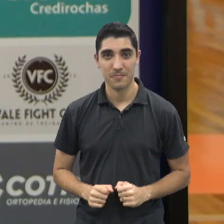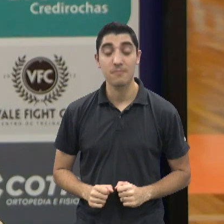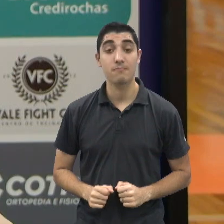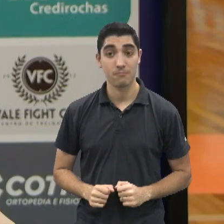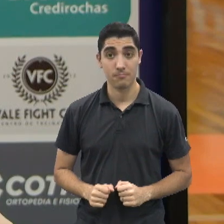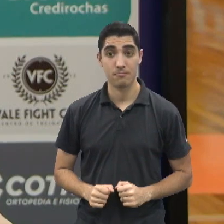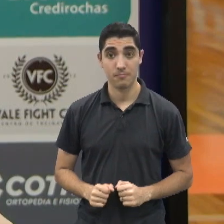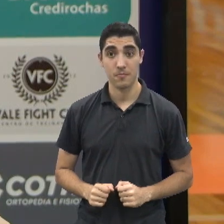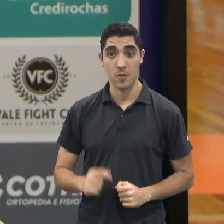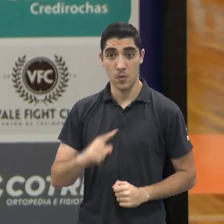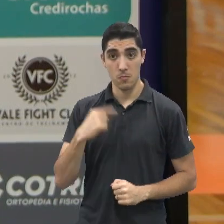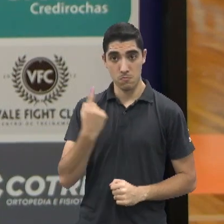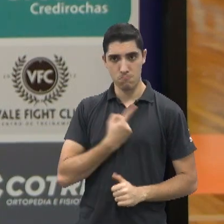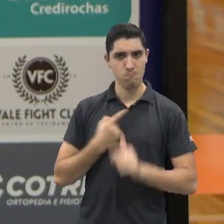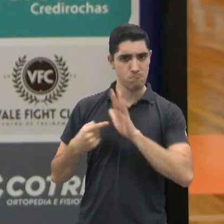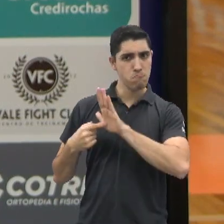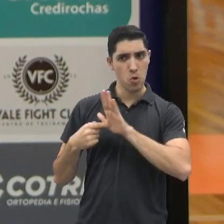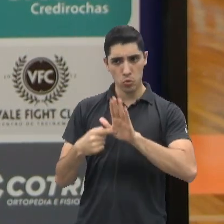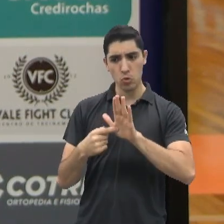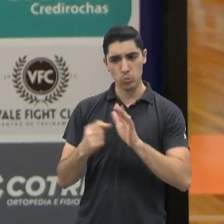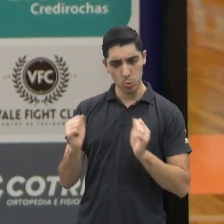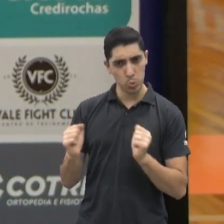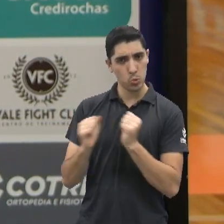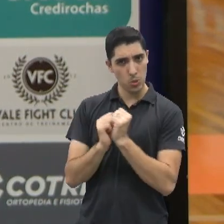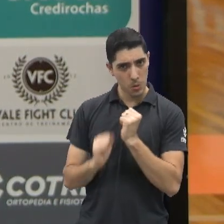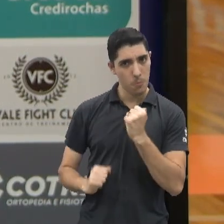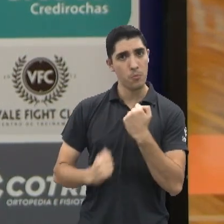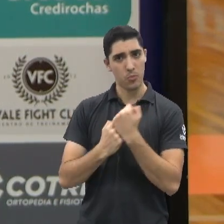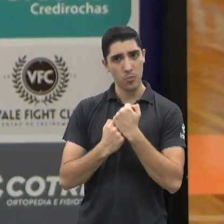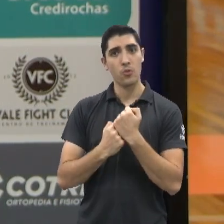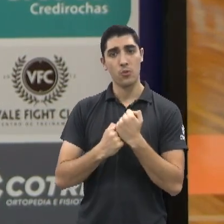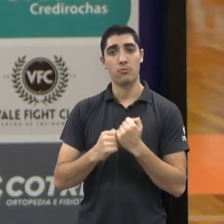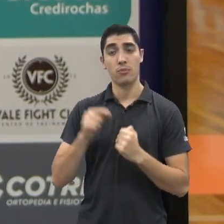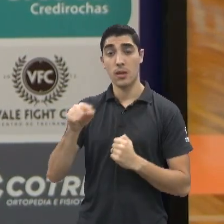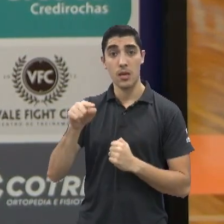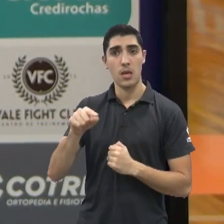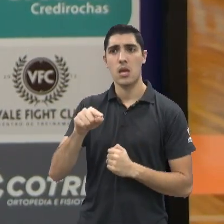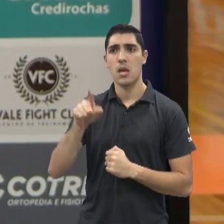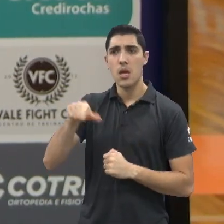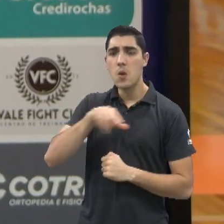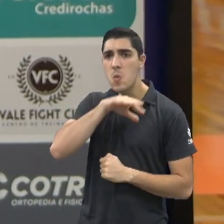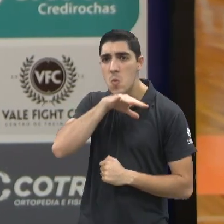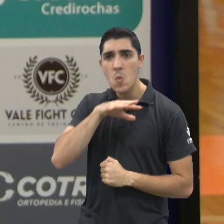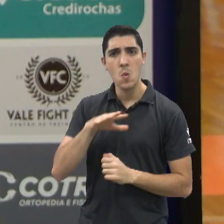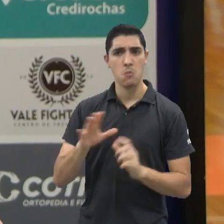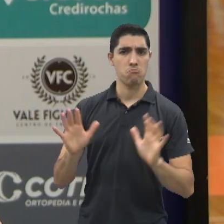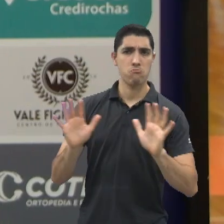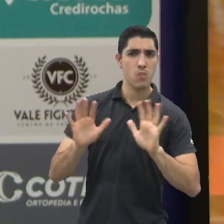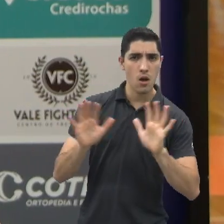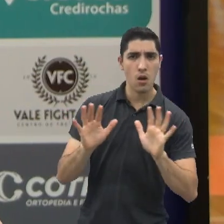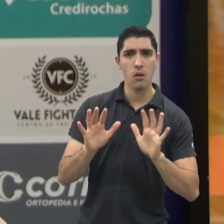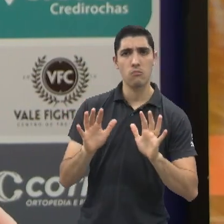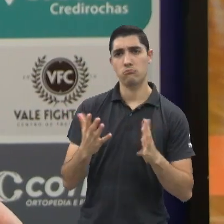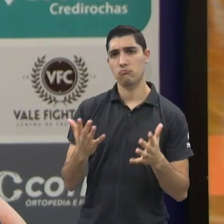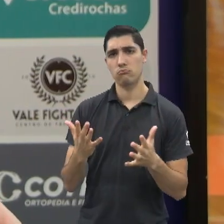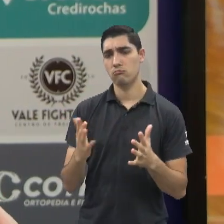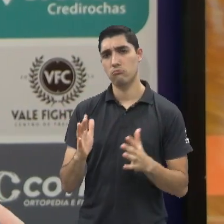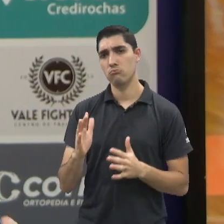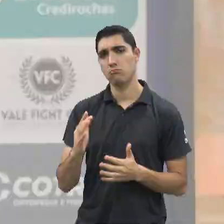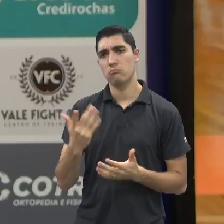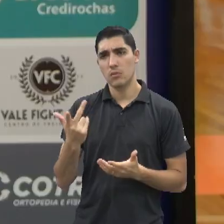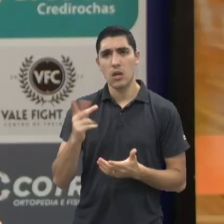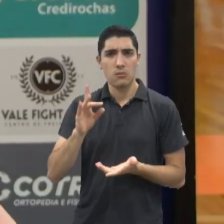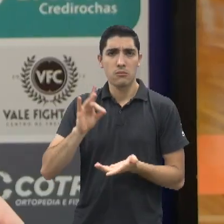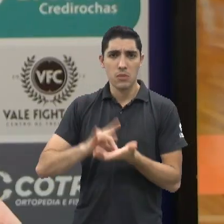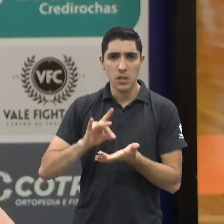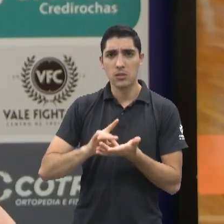time, conversamos com vocês, inclusive no último jogo, que eu não vejo atitude ruim nenhuma, eu não vejo nada que possa, entendeu? Não, nós estávamos num momento realmente muito